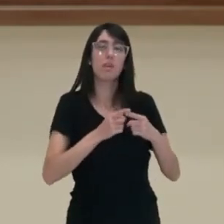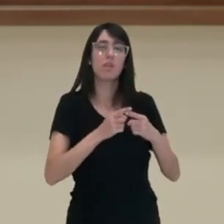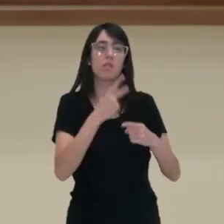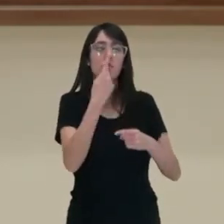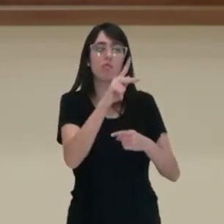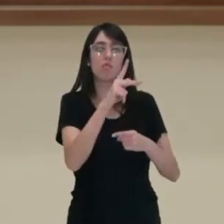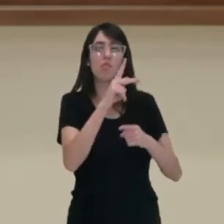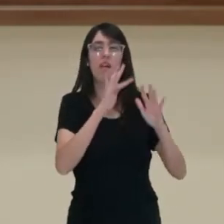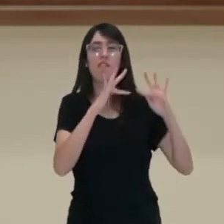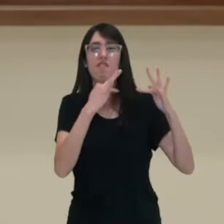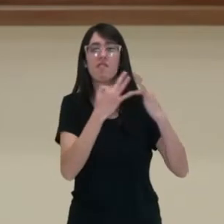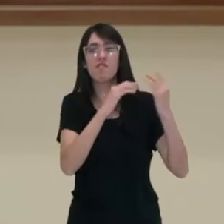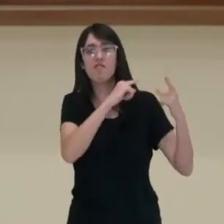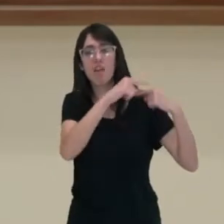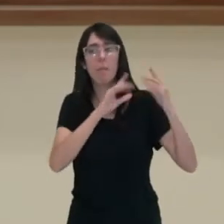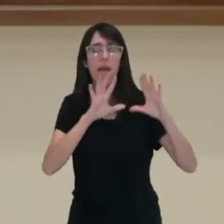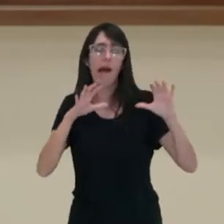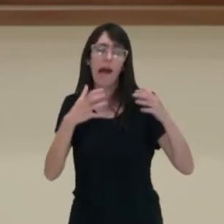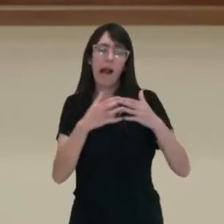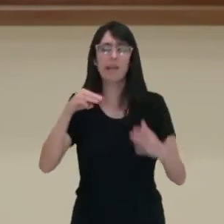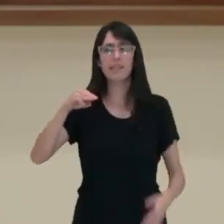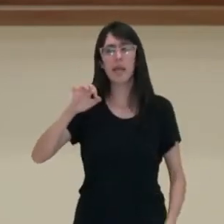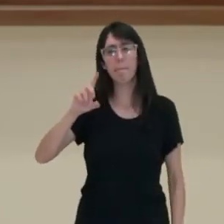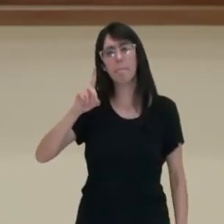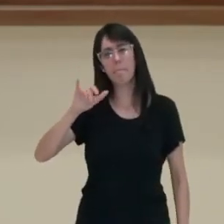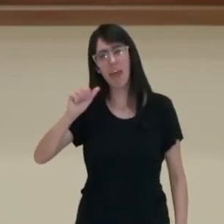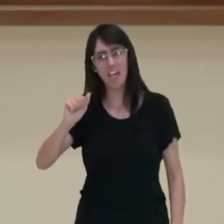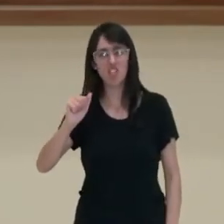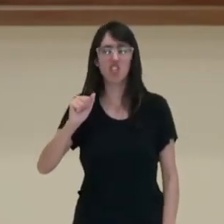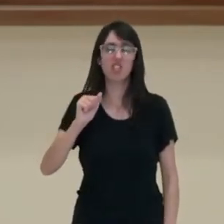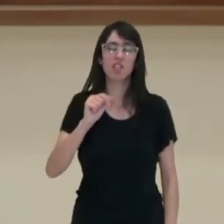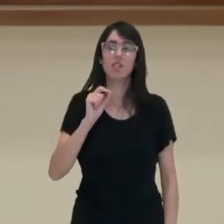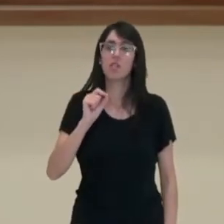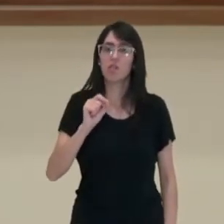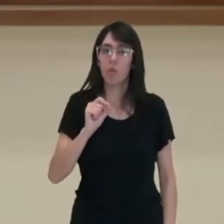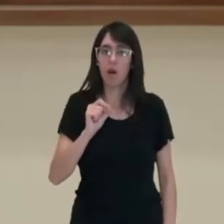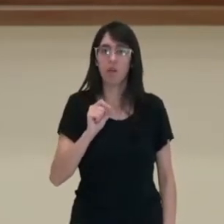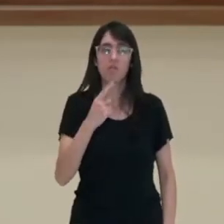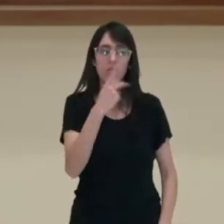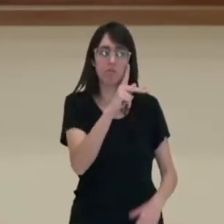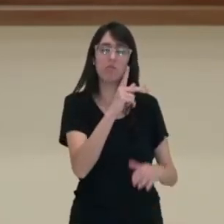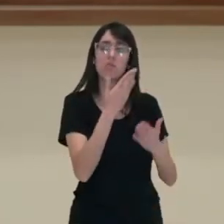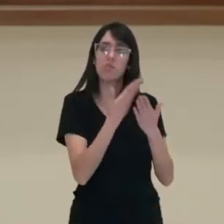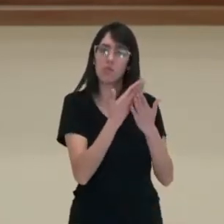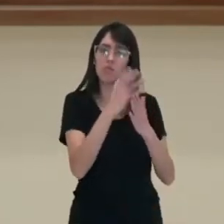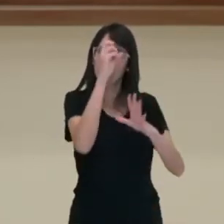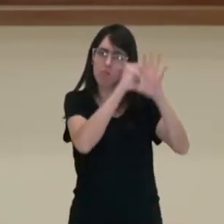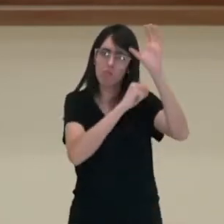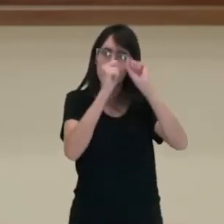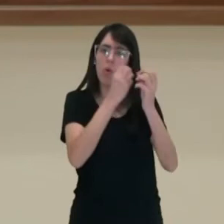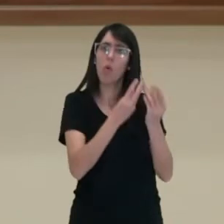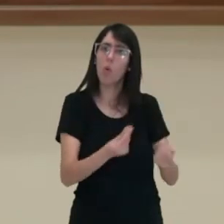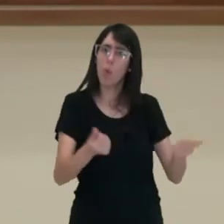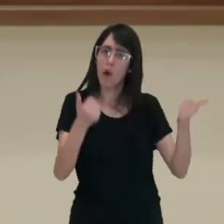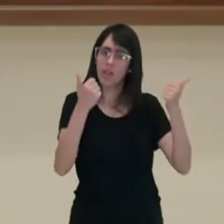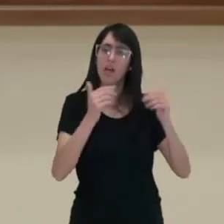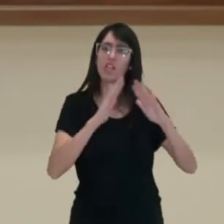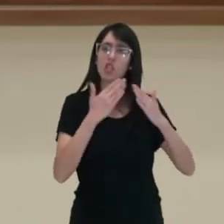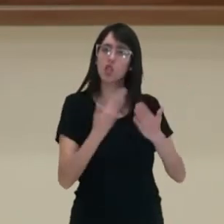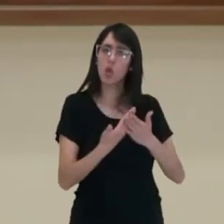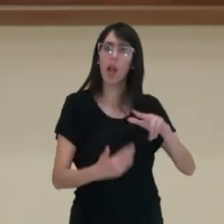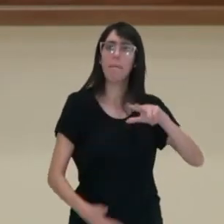classe média alta, que teve um ensino de qualidade, ou vem do ensino privado,